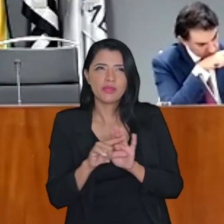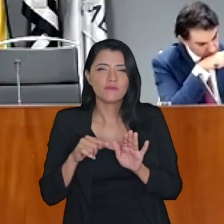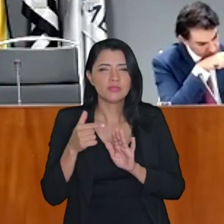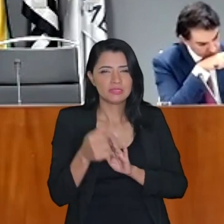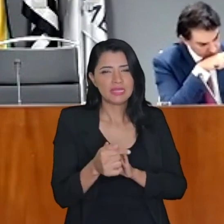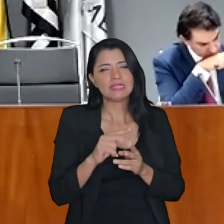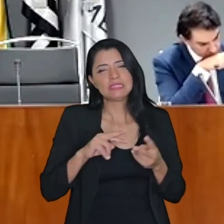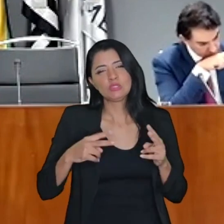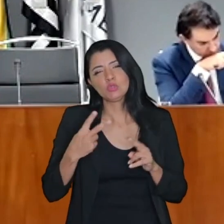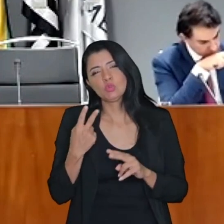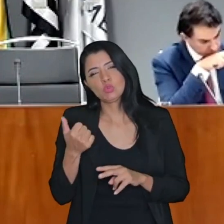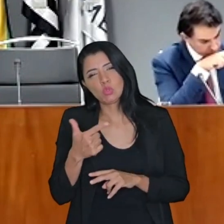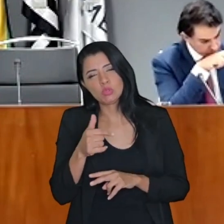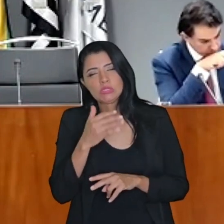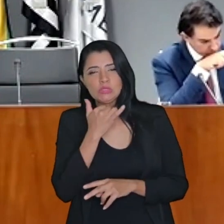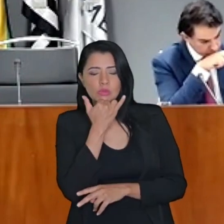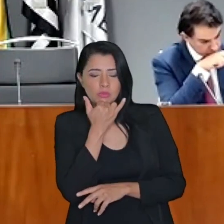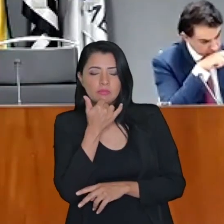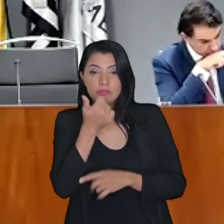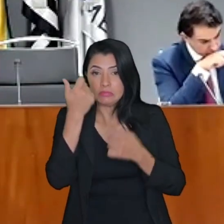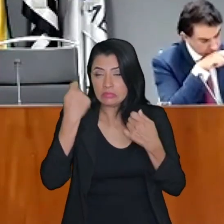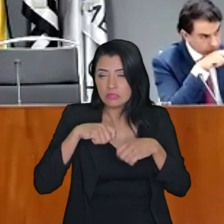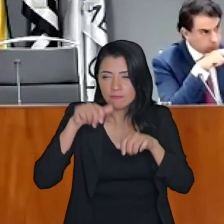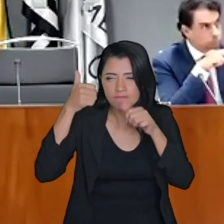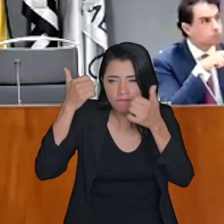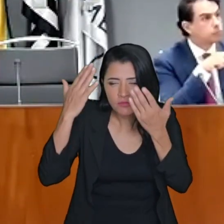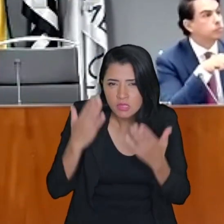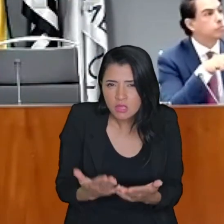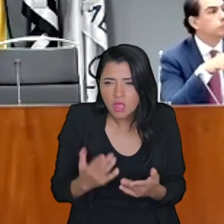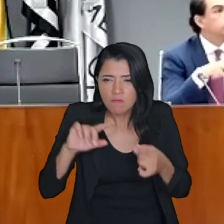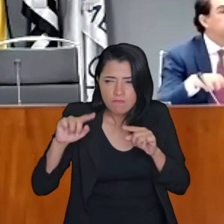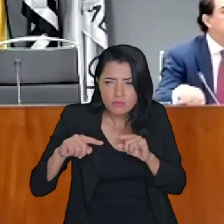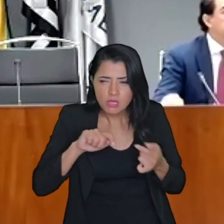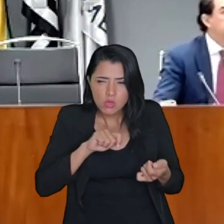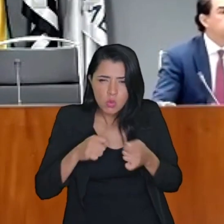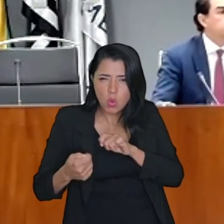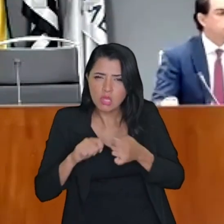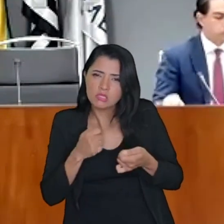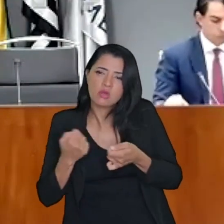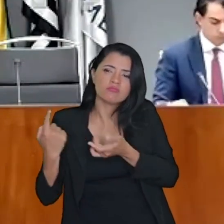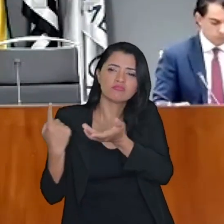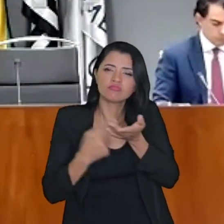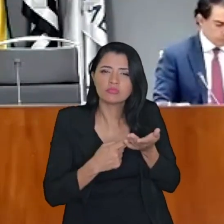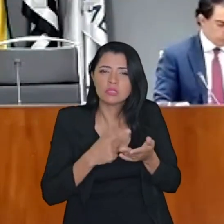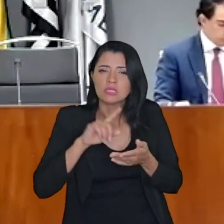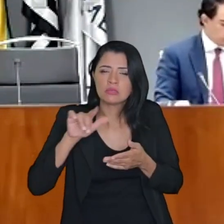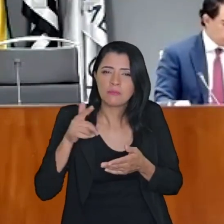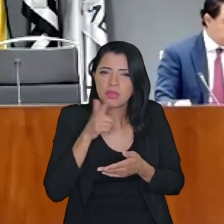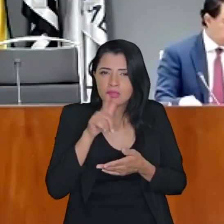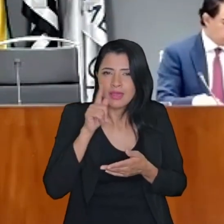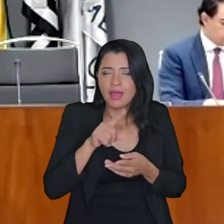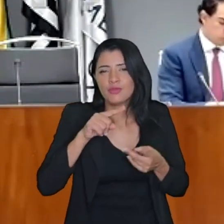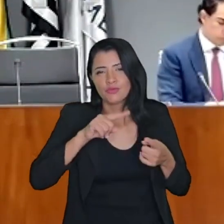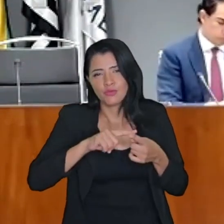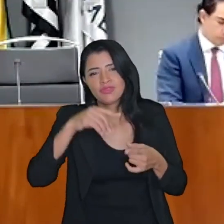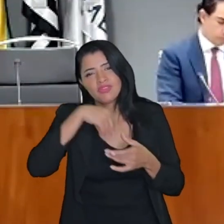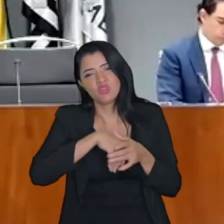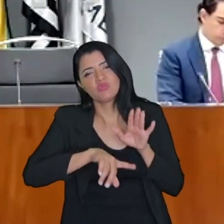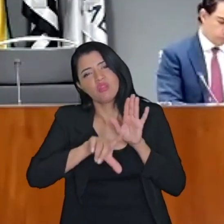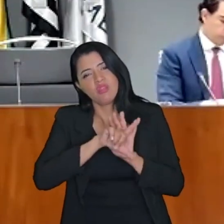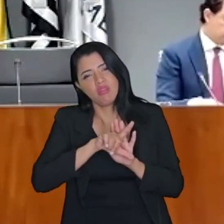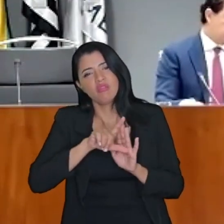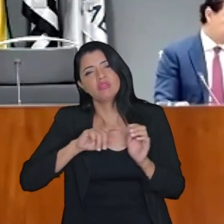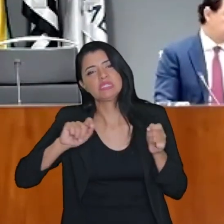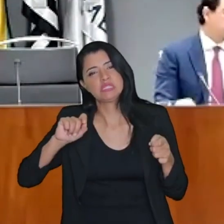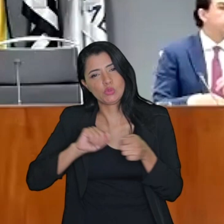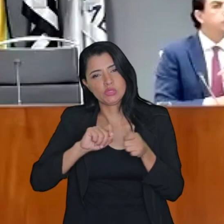inciso 2, desculpa. Ele deve analisar a adequação dos benefícios pactuados àqueles previstos na lei de execução penal, ou